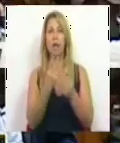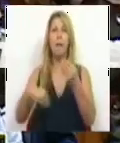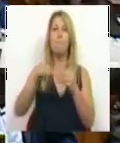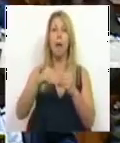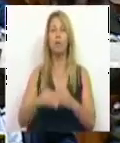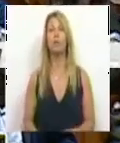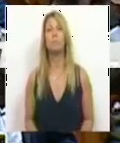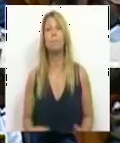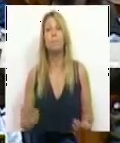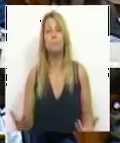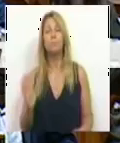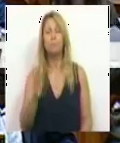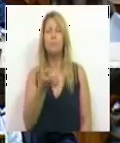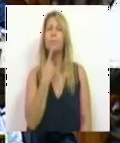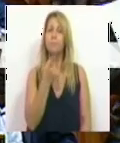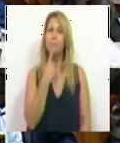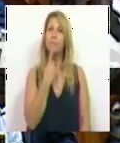Já se percebeu, aliás,